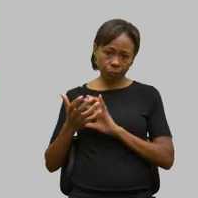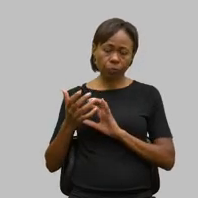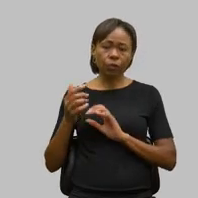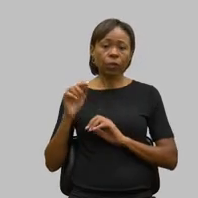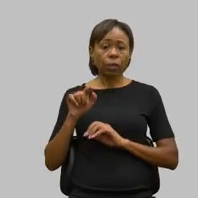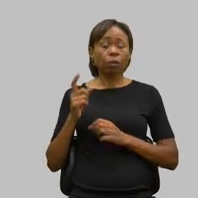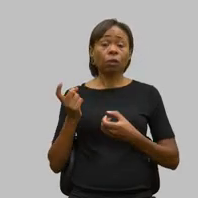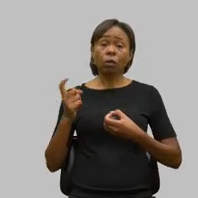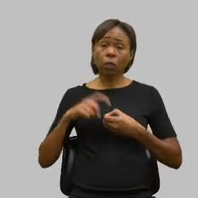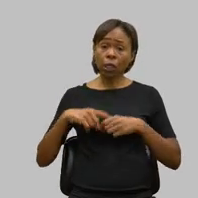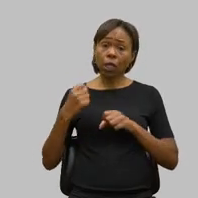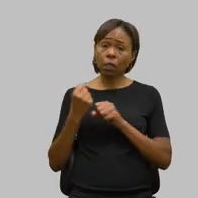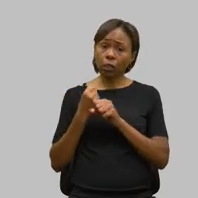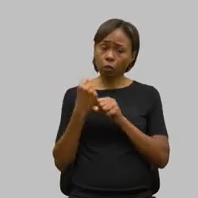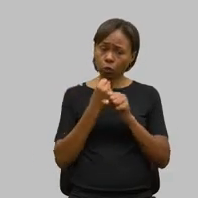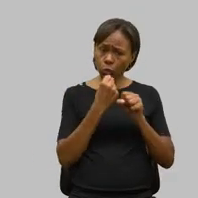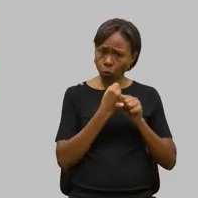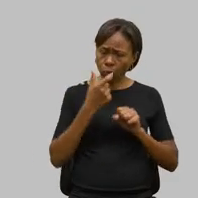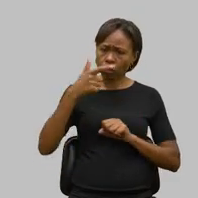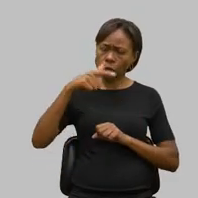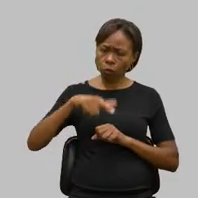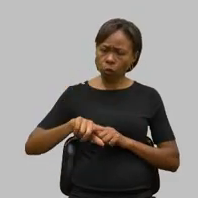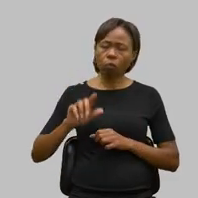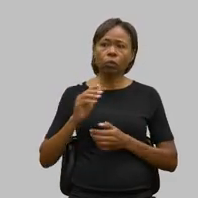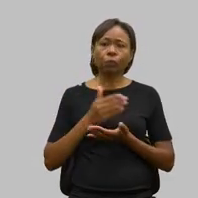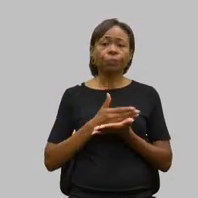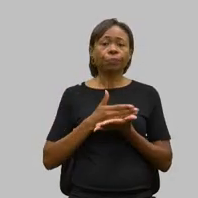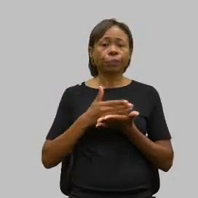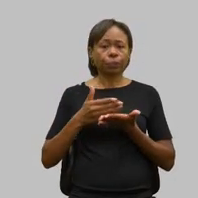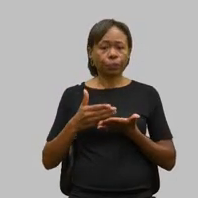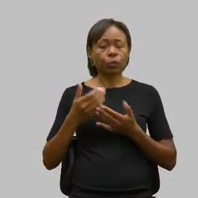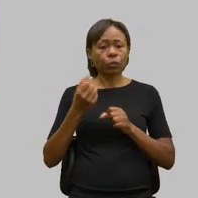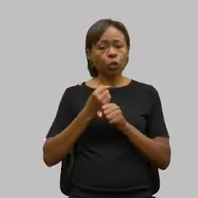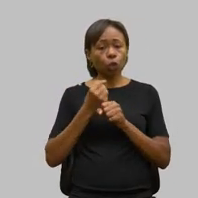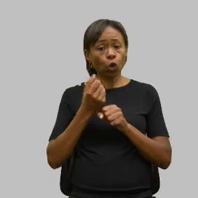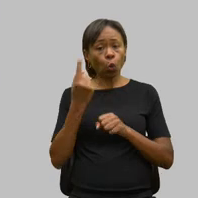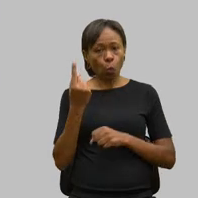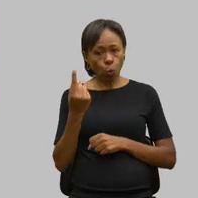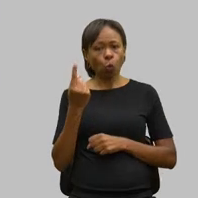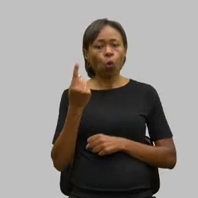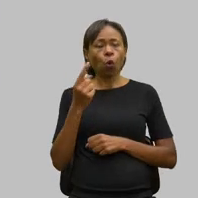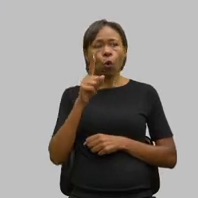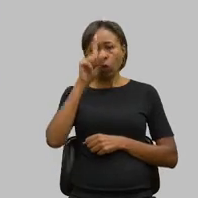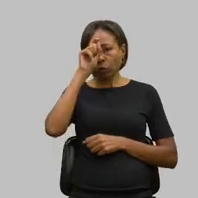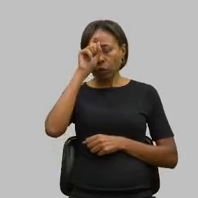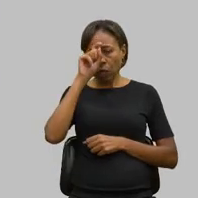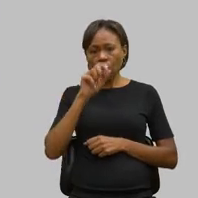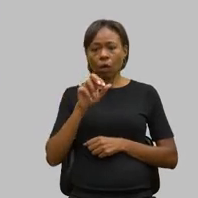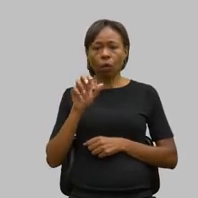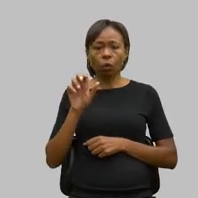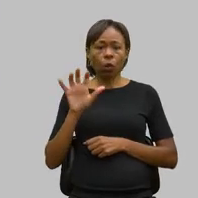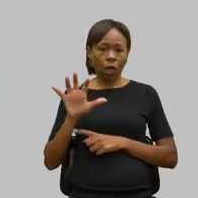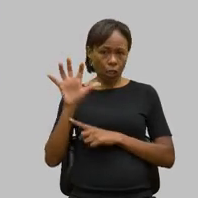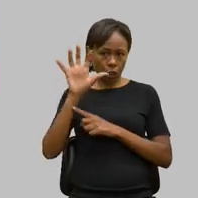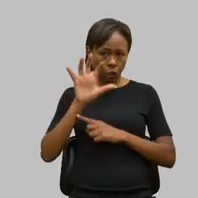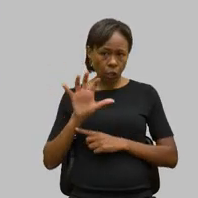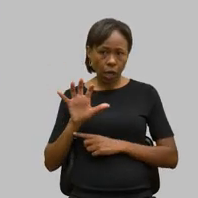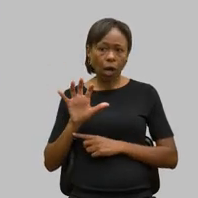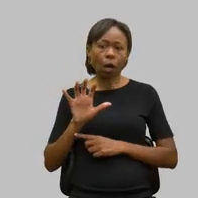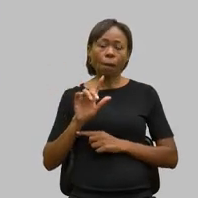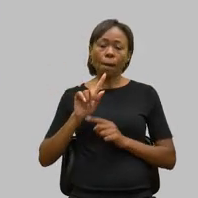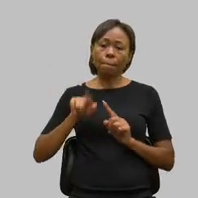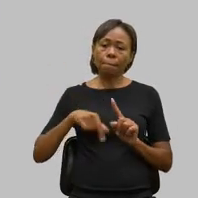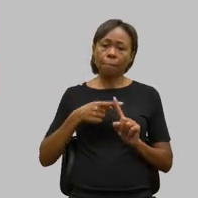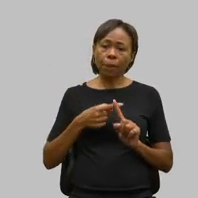retomar as obras desses hospitais, começou a construção de mais um hospital regional e construção de mais 200